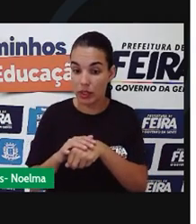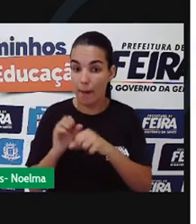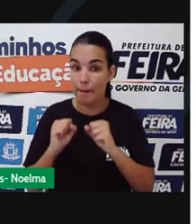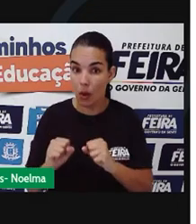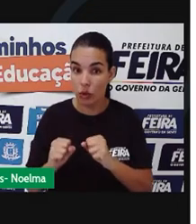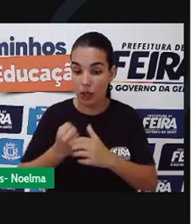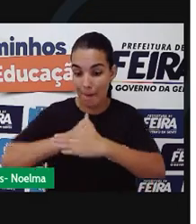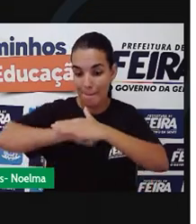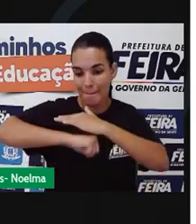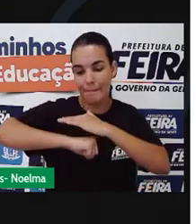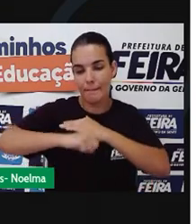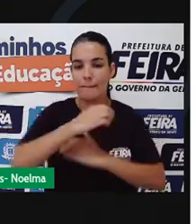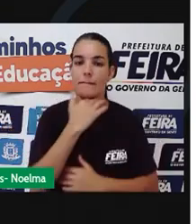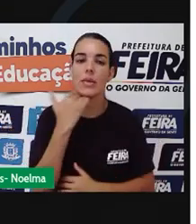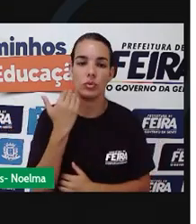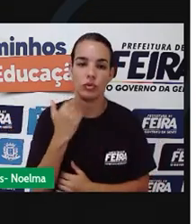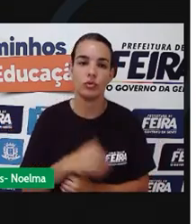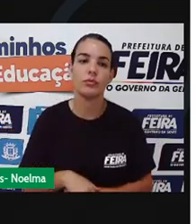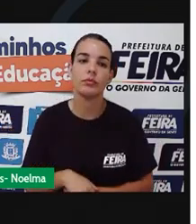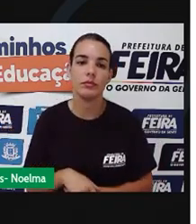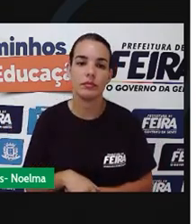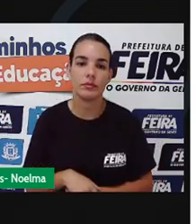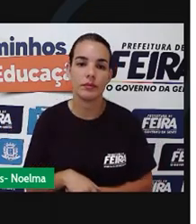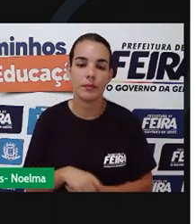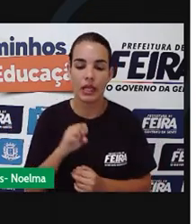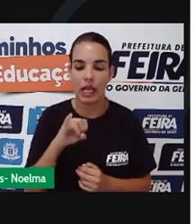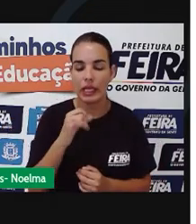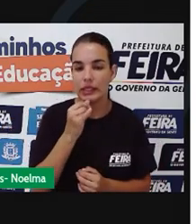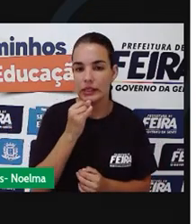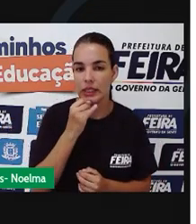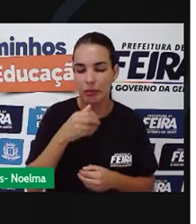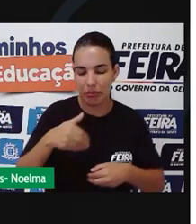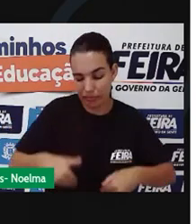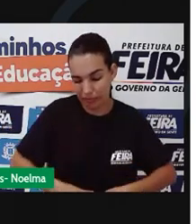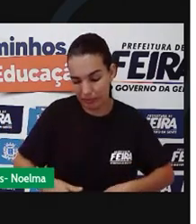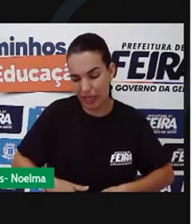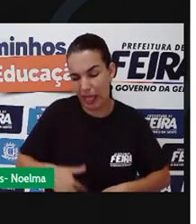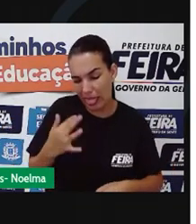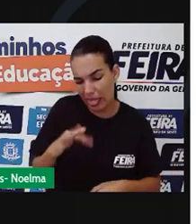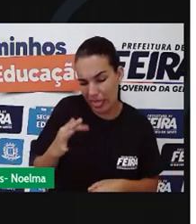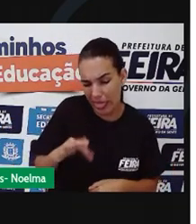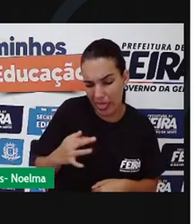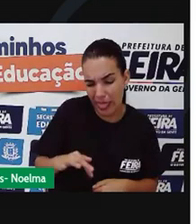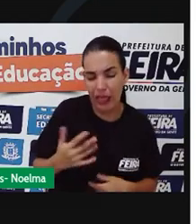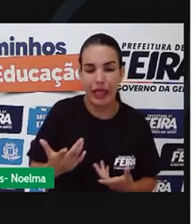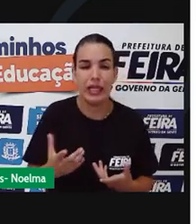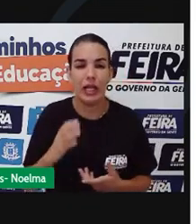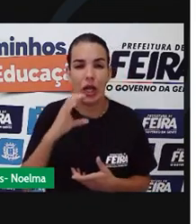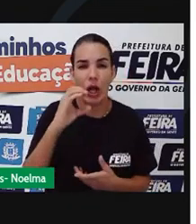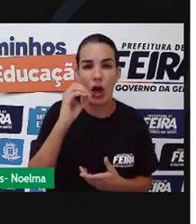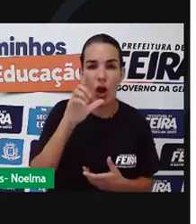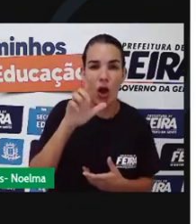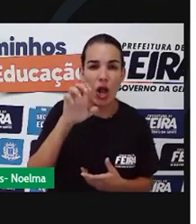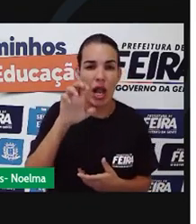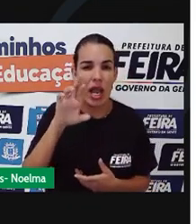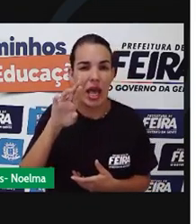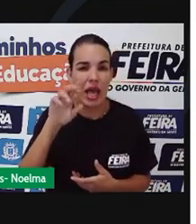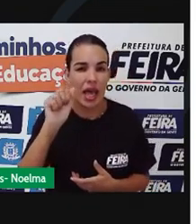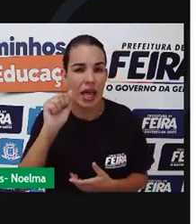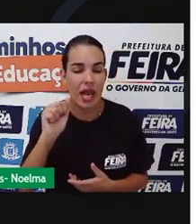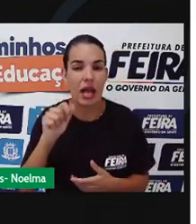Nossa como diarreia infecciosa e hepatite Cólera esquistossomose